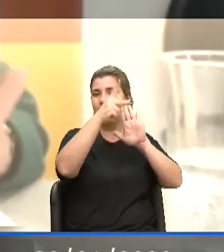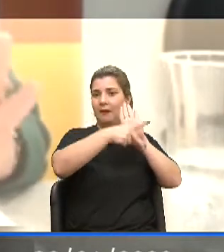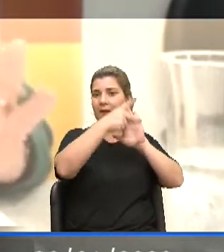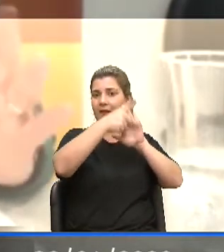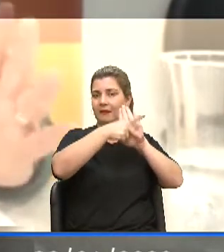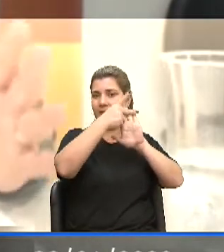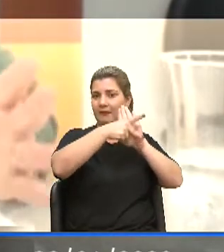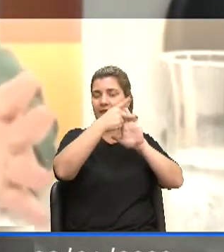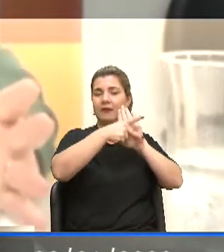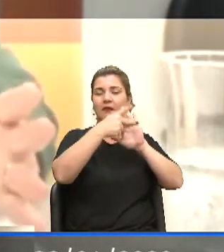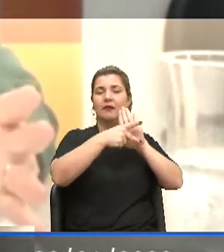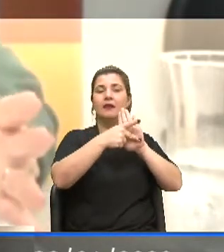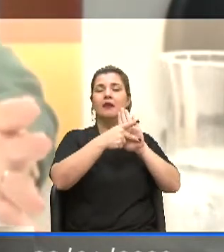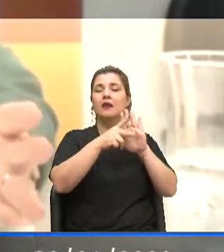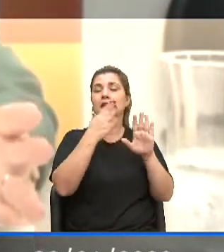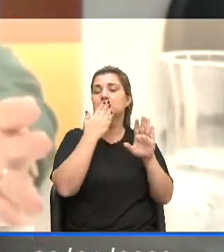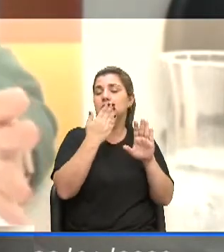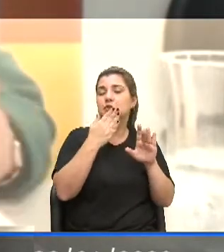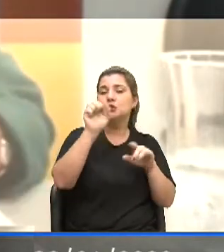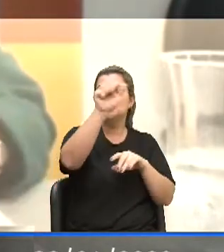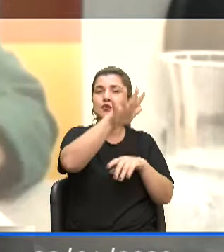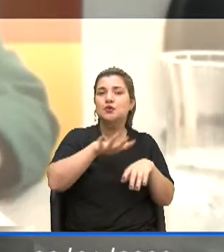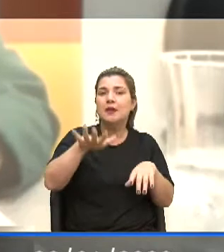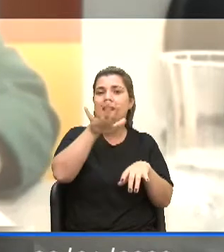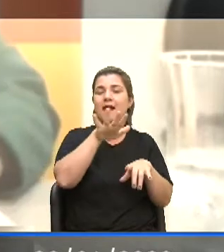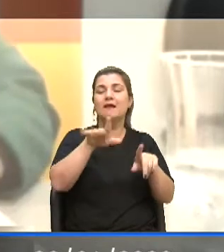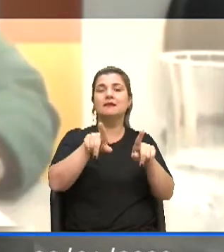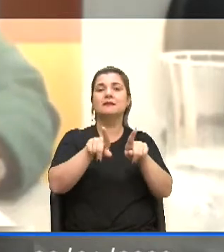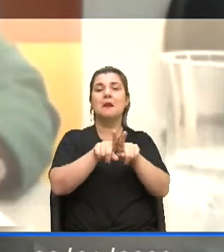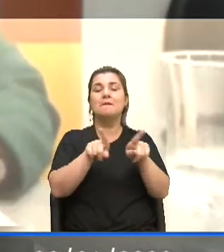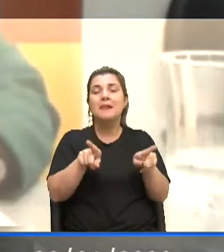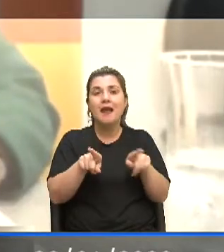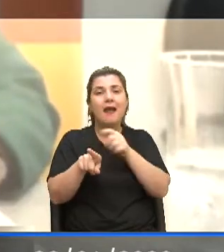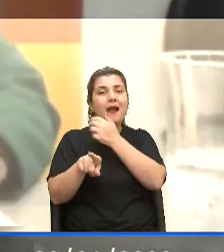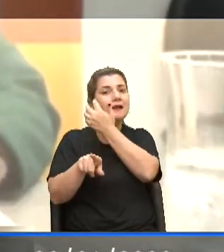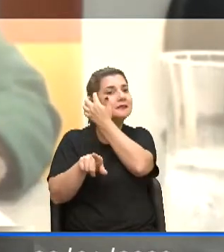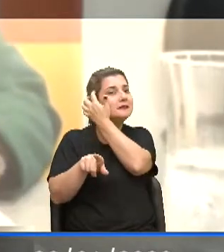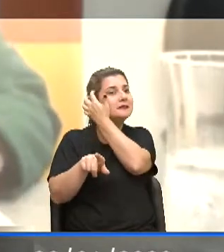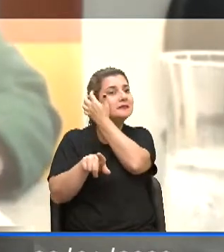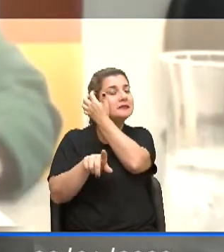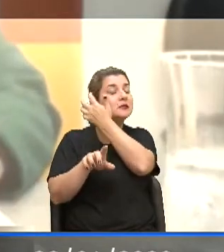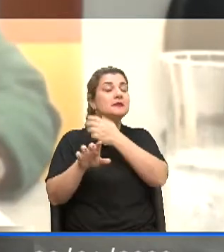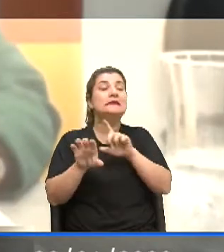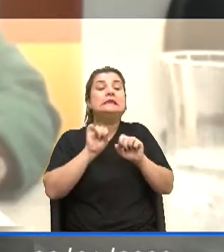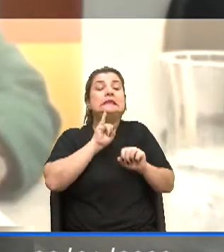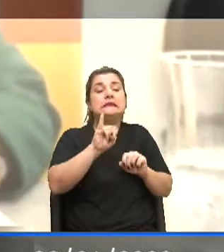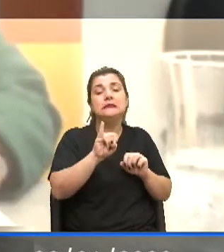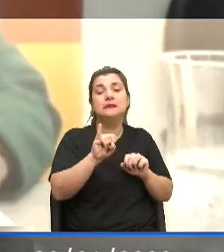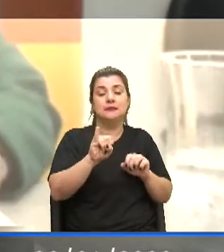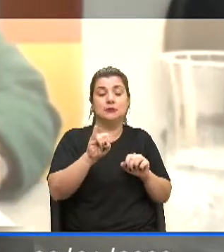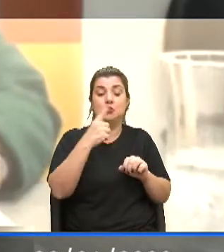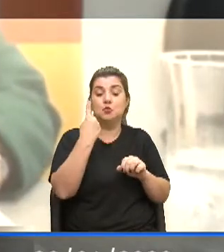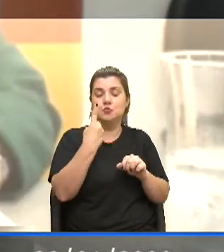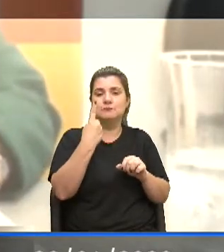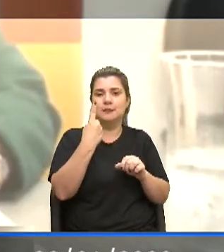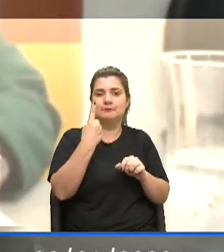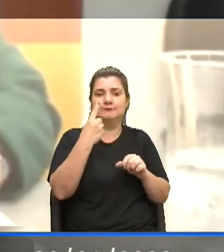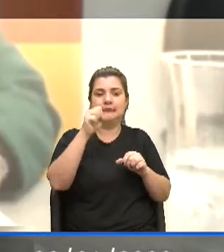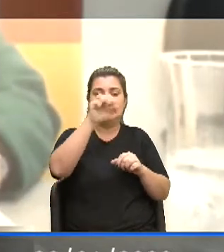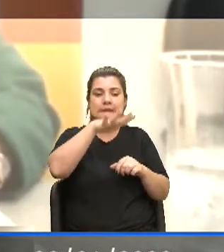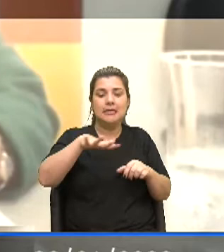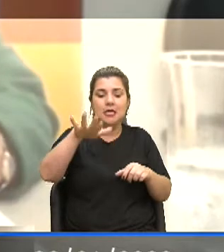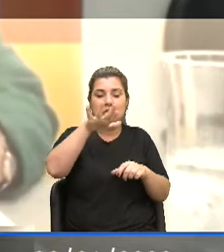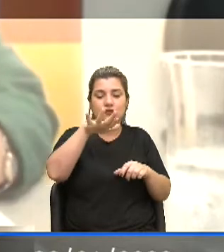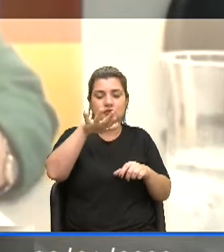medidas bem gerais, mas na medida em que uma dada região tenha